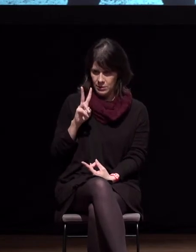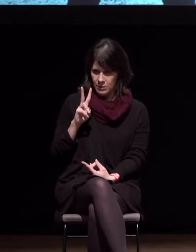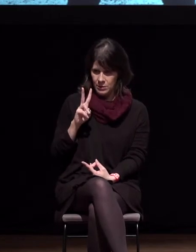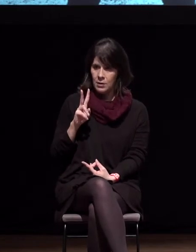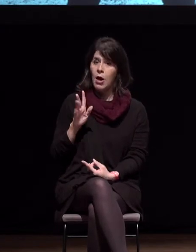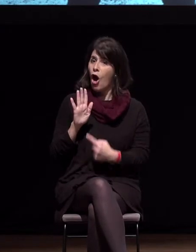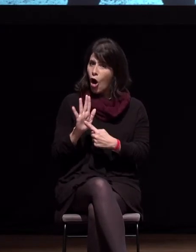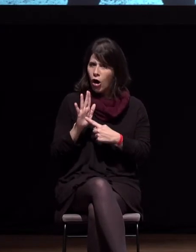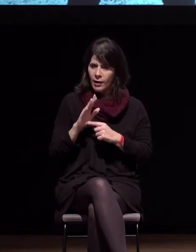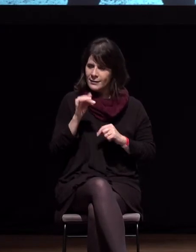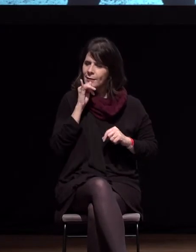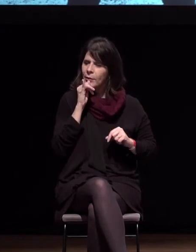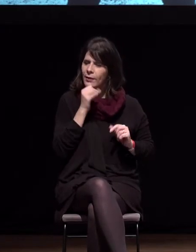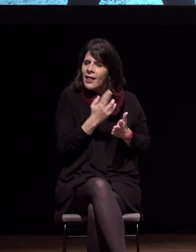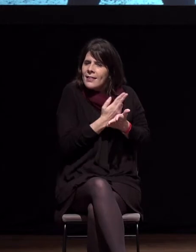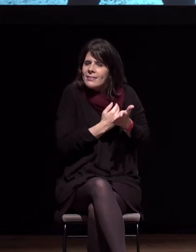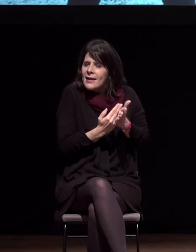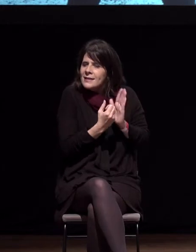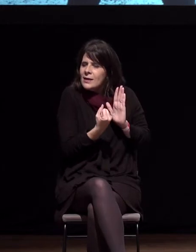Então,